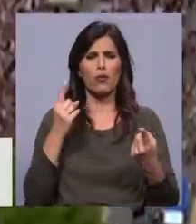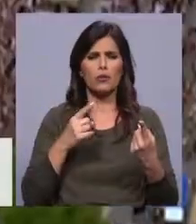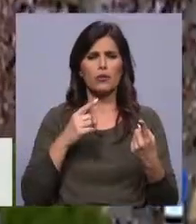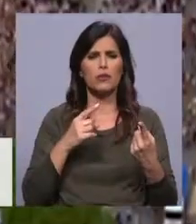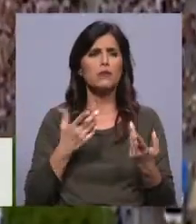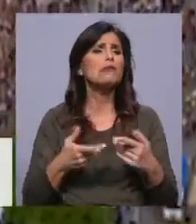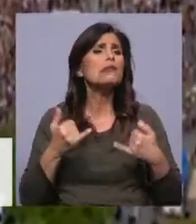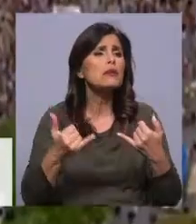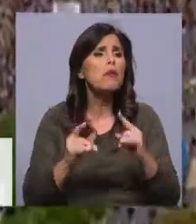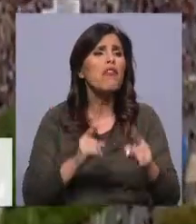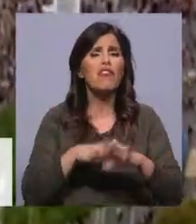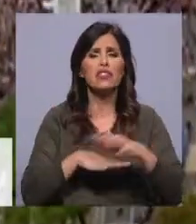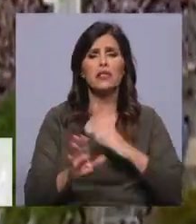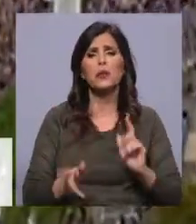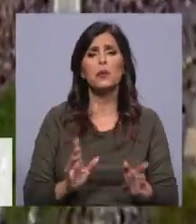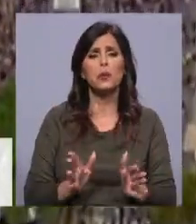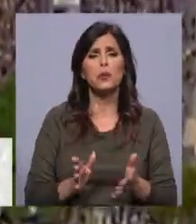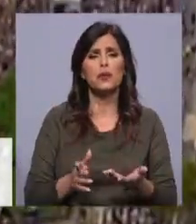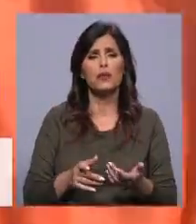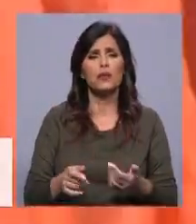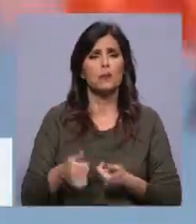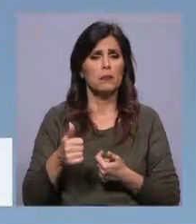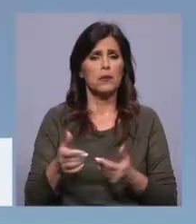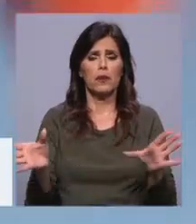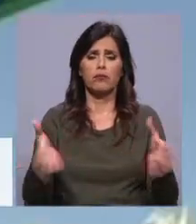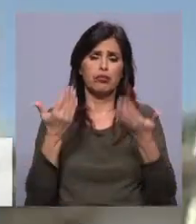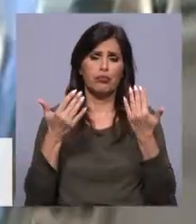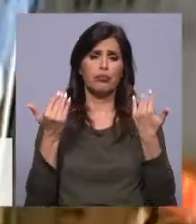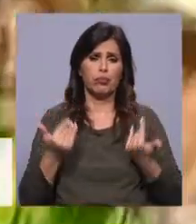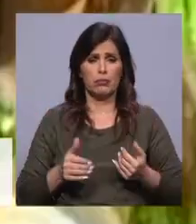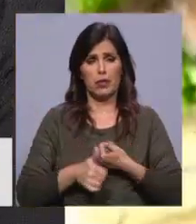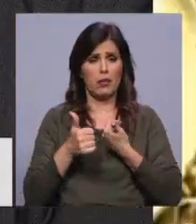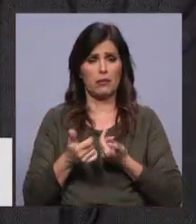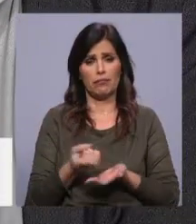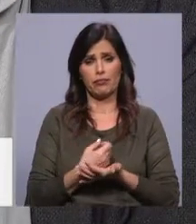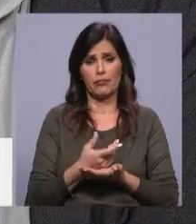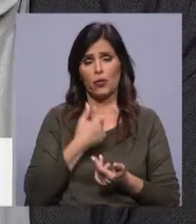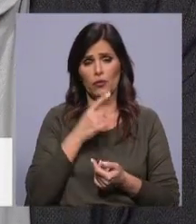sabemos como usar depois mais valia terem sido efemmeros e terem sido desmontados depois